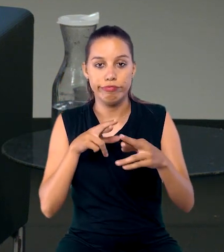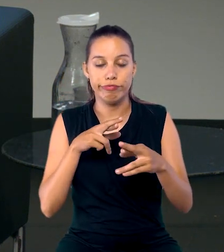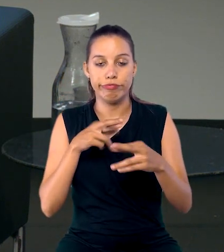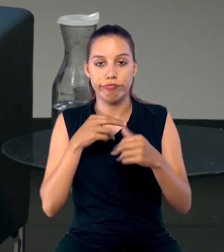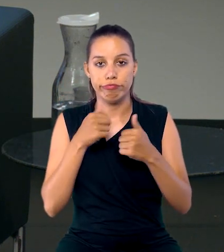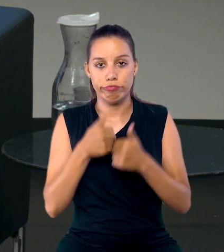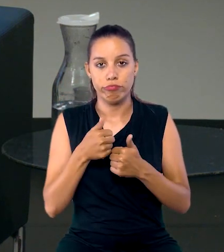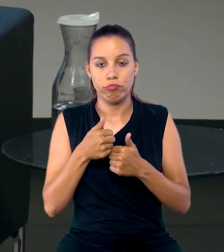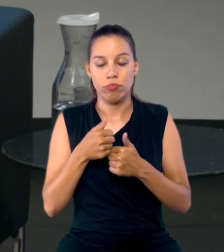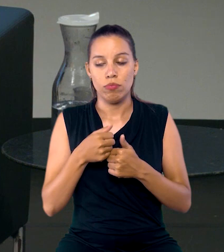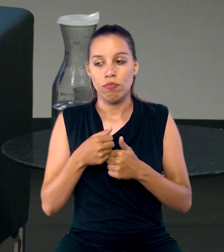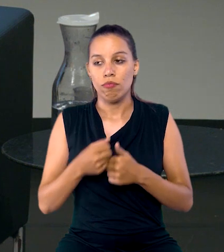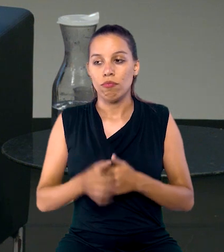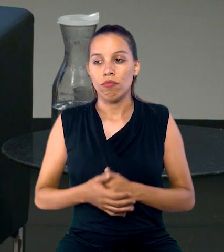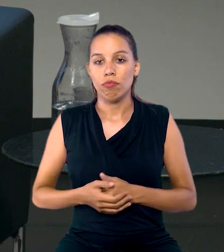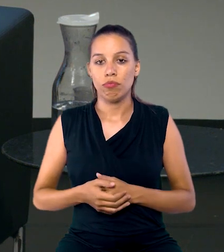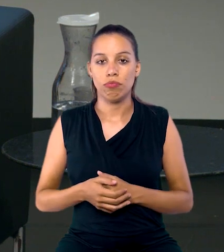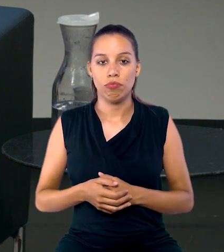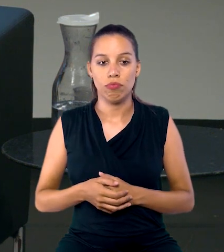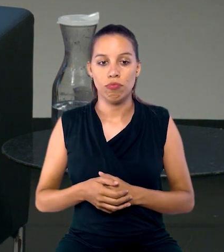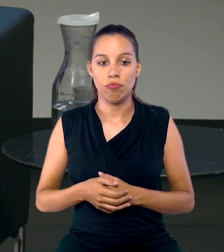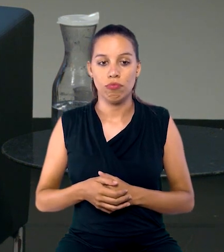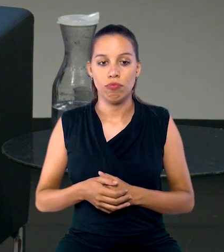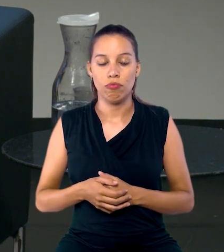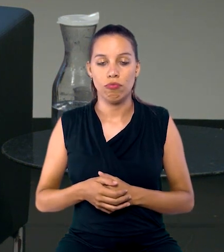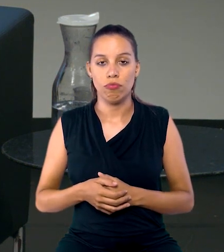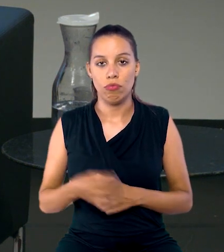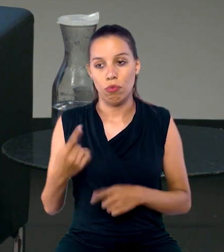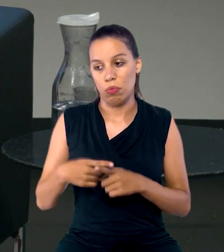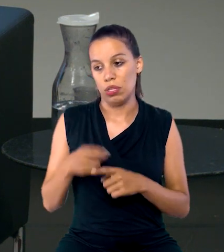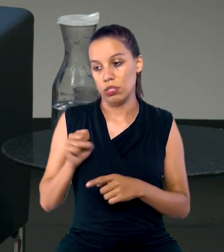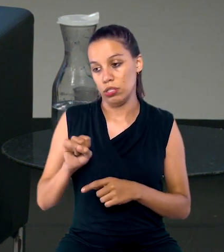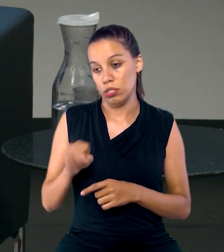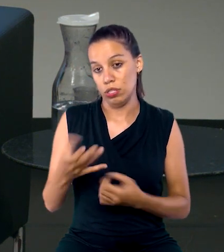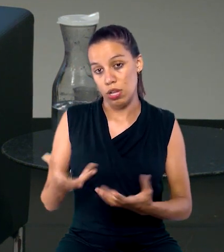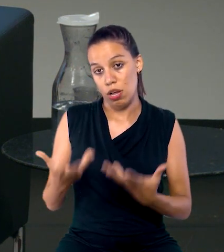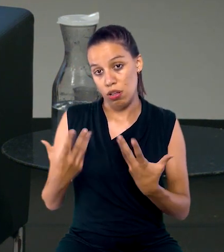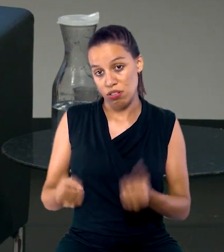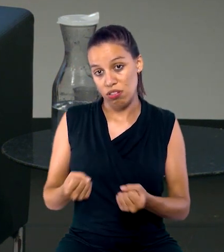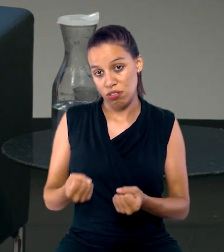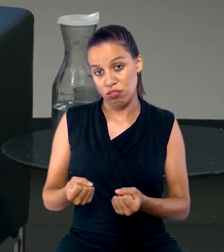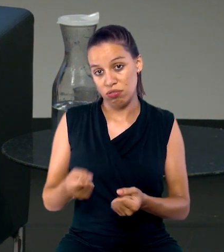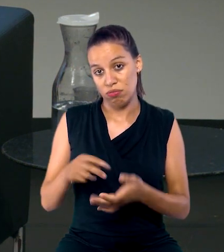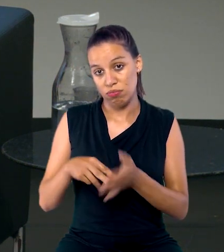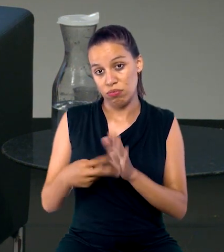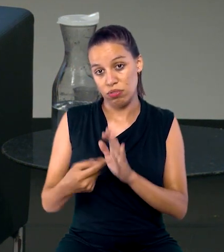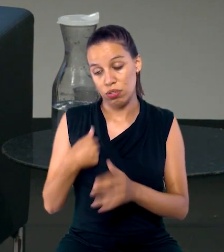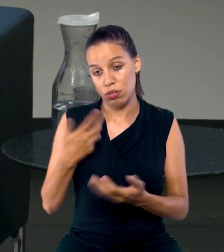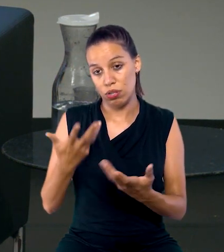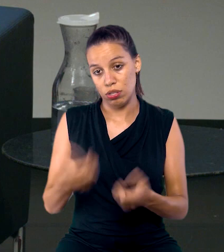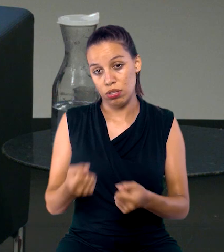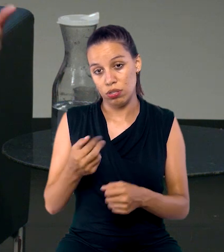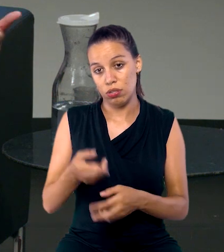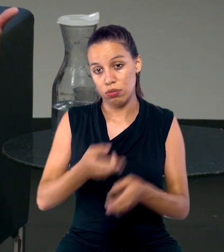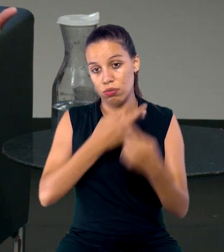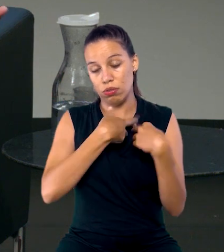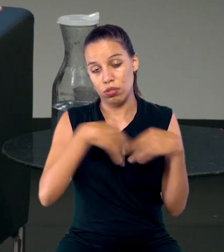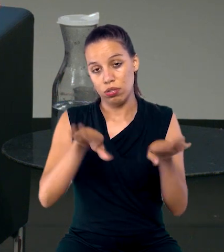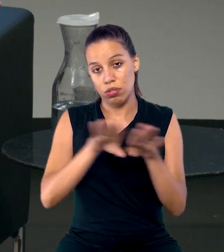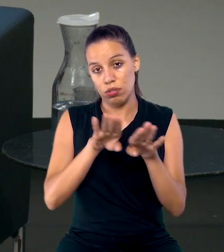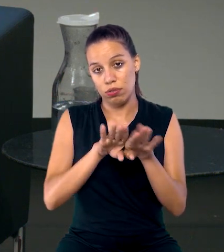benesses de tudo isso. Se a gente aceita, a gente tem que aceitar a responsabilidade também. É em nome